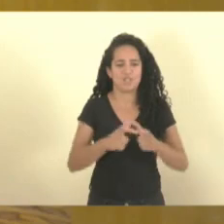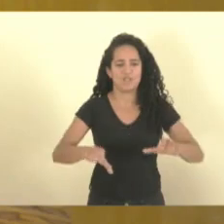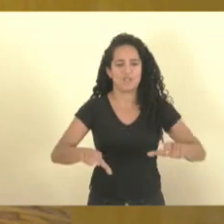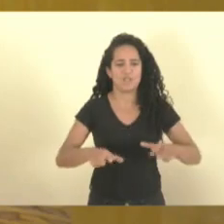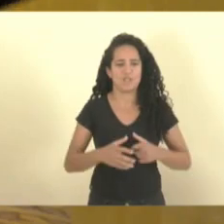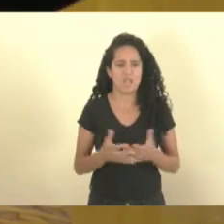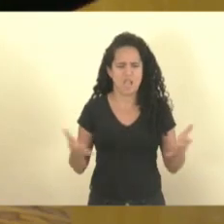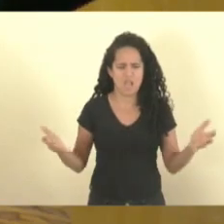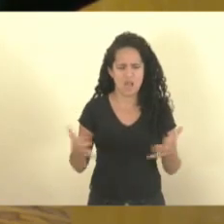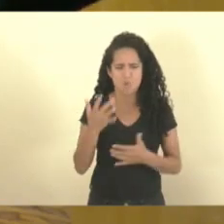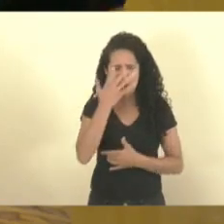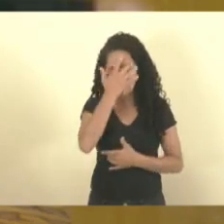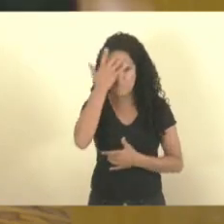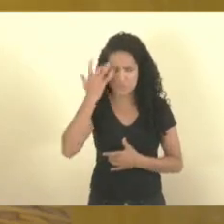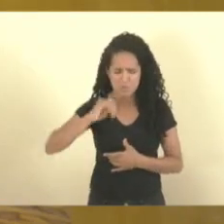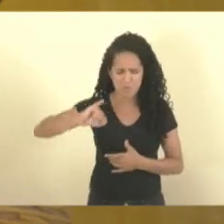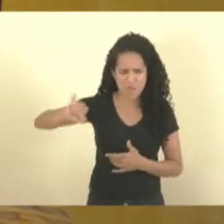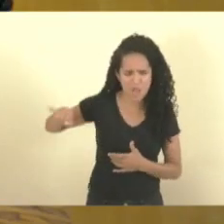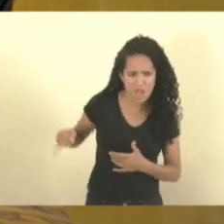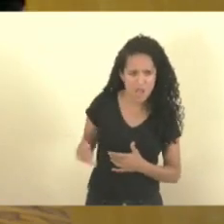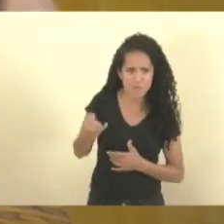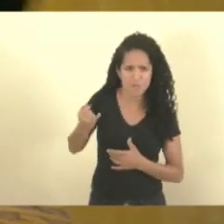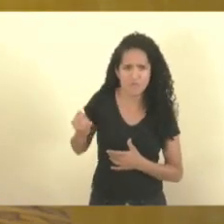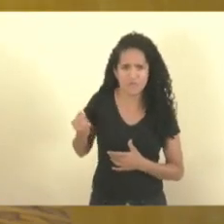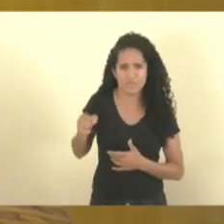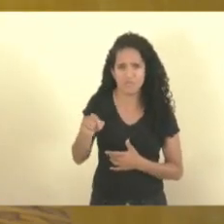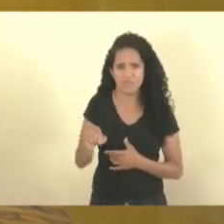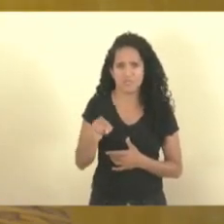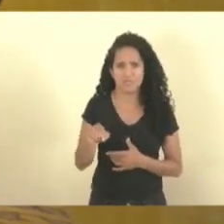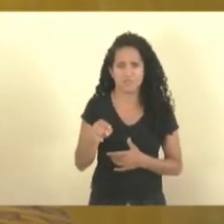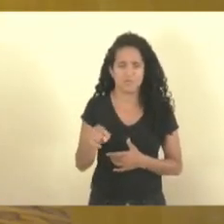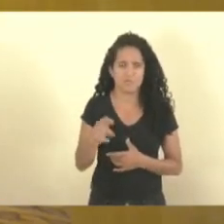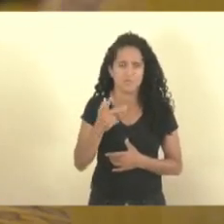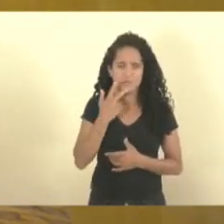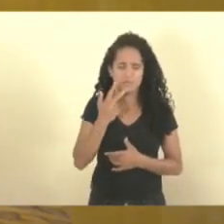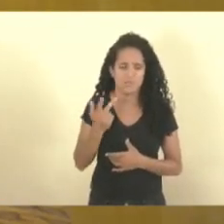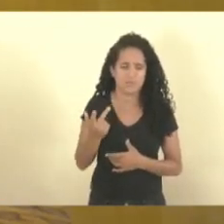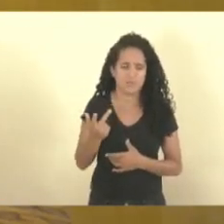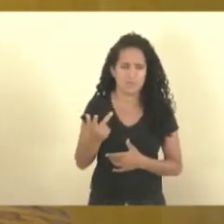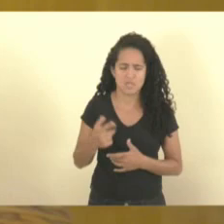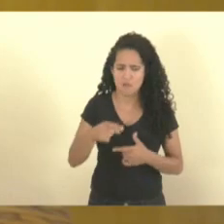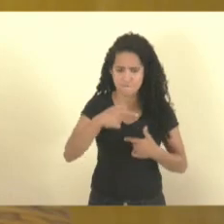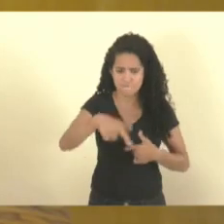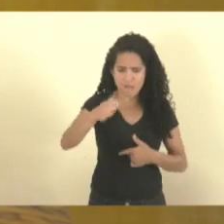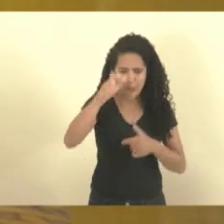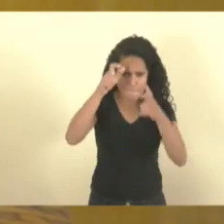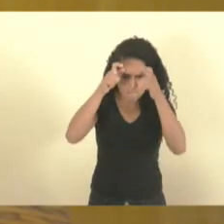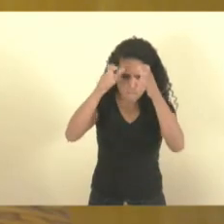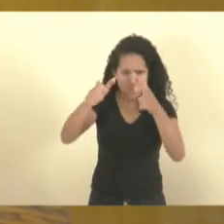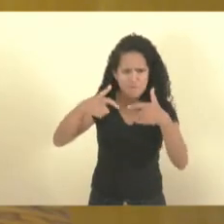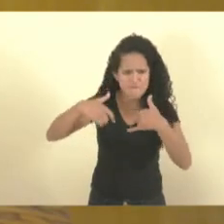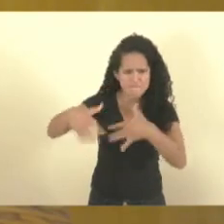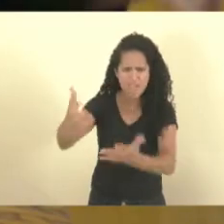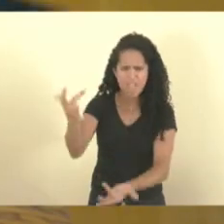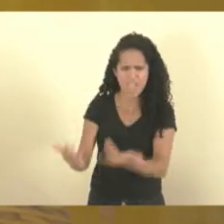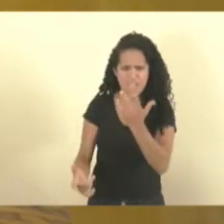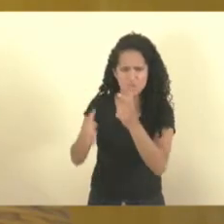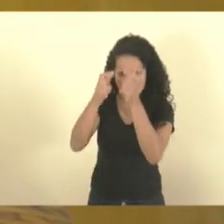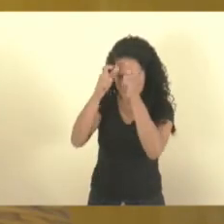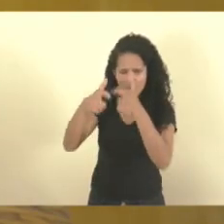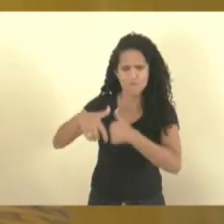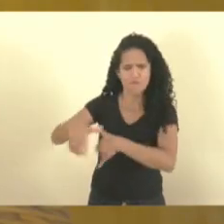se completar do campo para poder levar vantagem. Vai pro inferno. É isso aí.